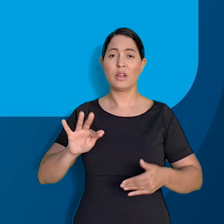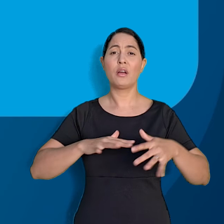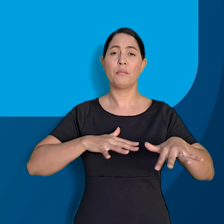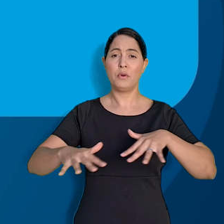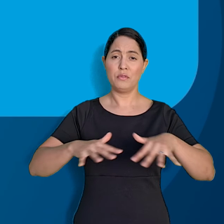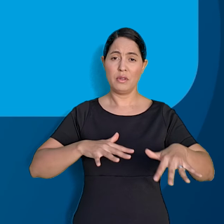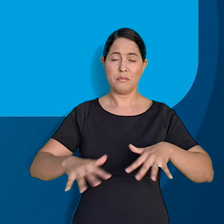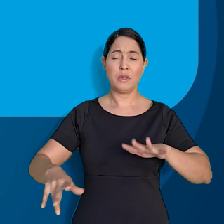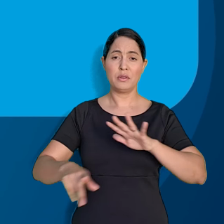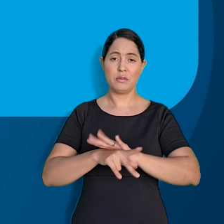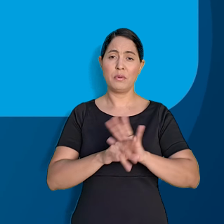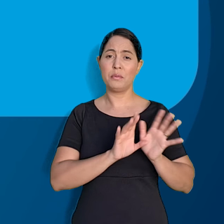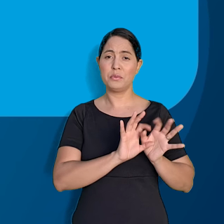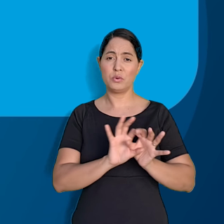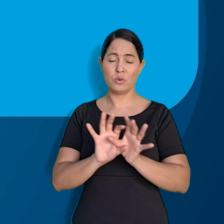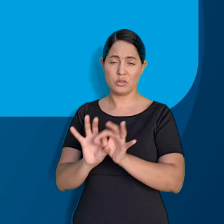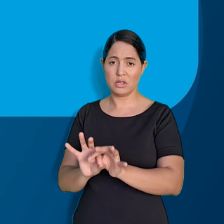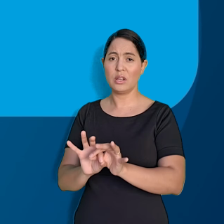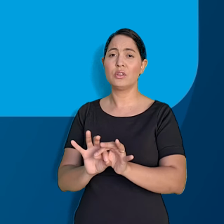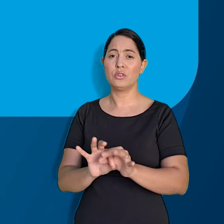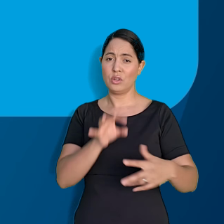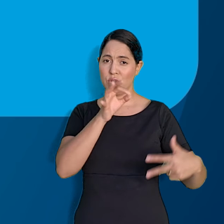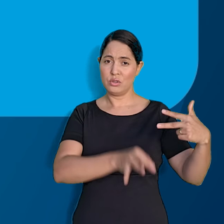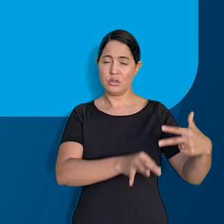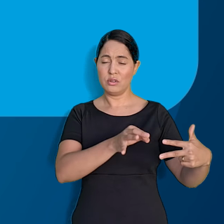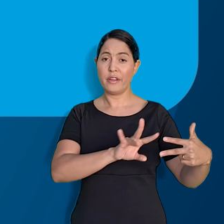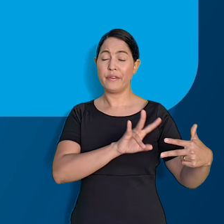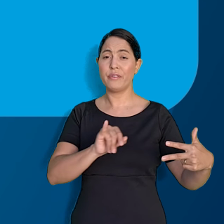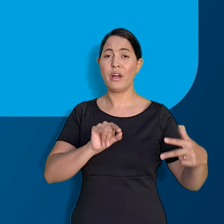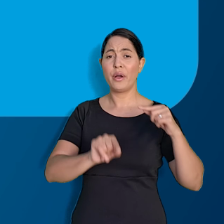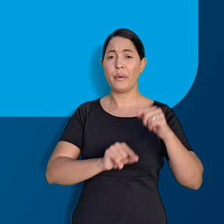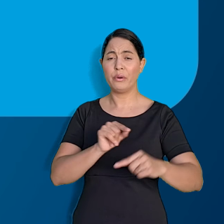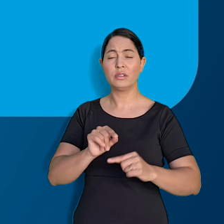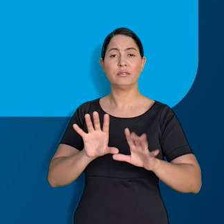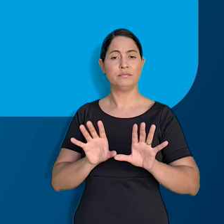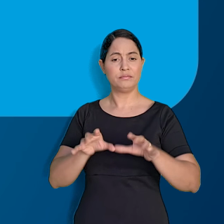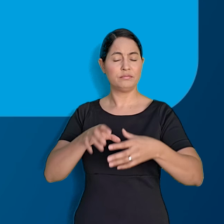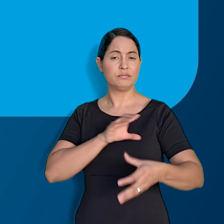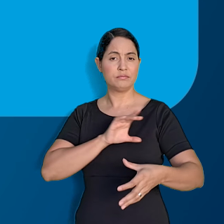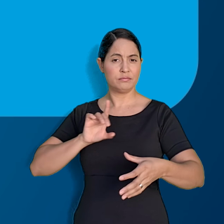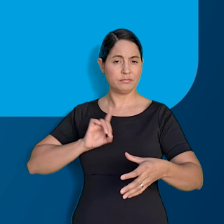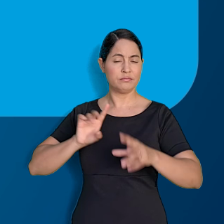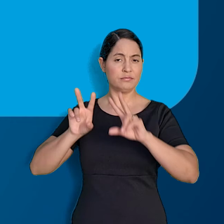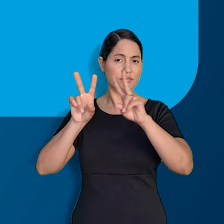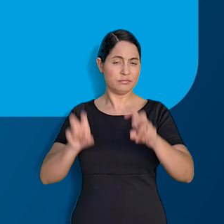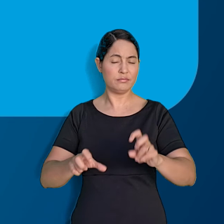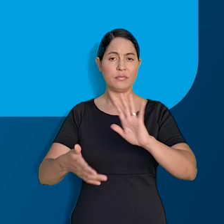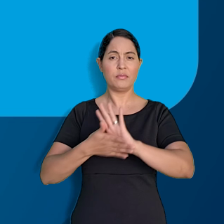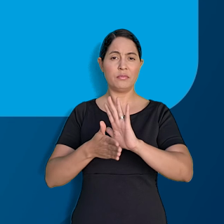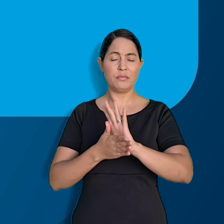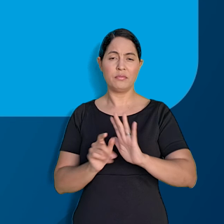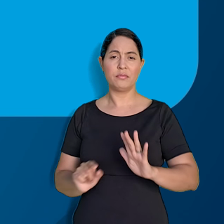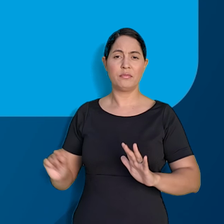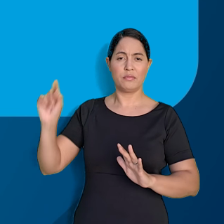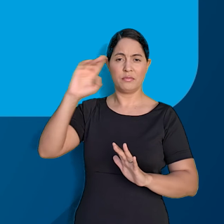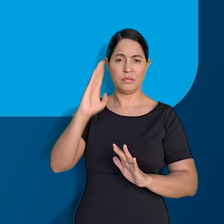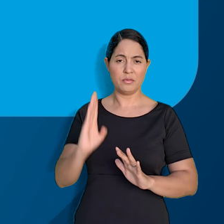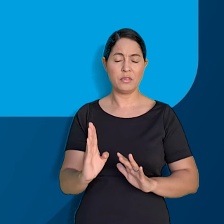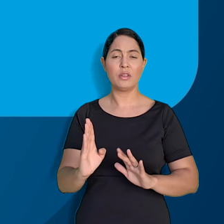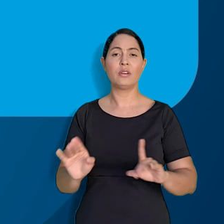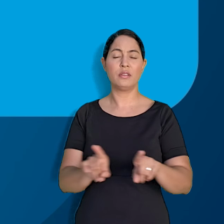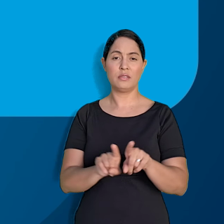para a Reforma do Judiciário ficará responsável por coordenar a atuação da entidade sobre o tema, articular propostas da classe